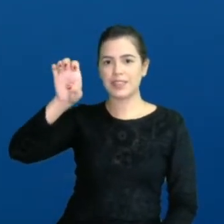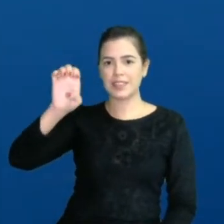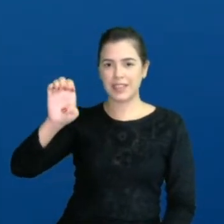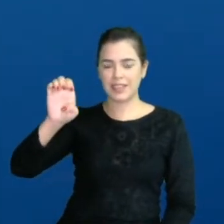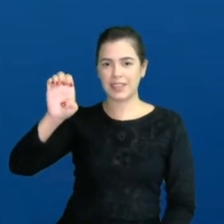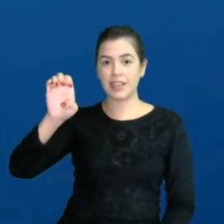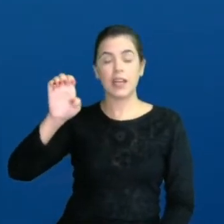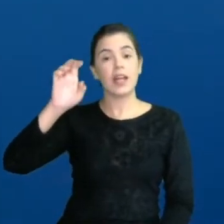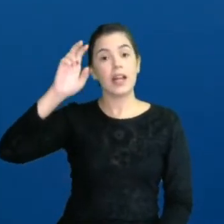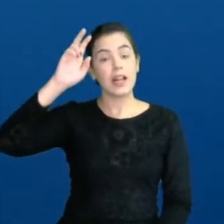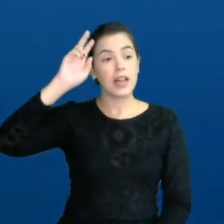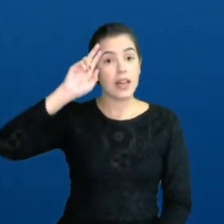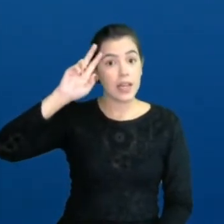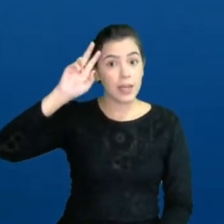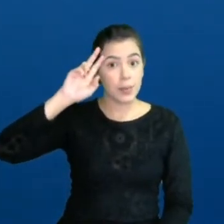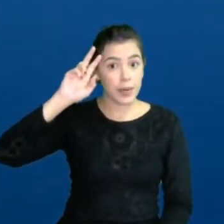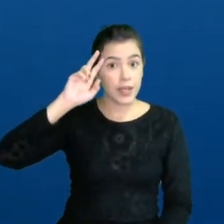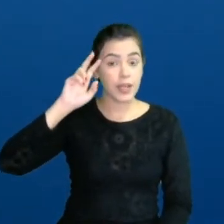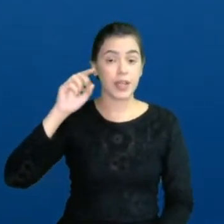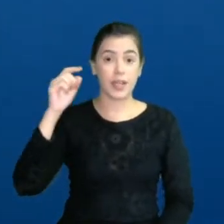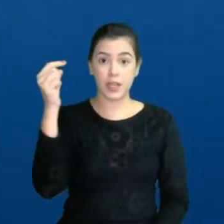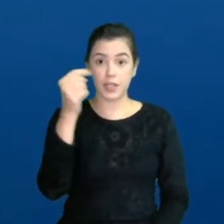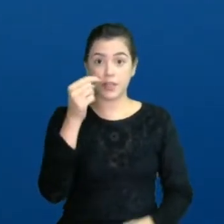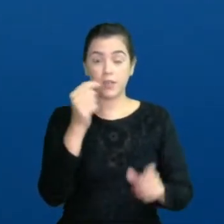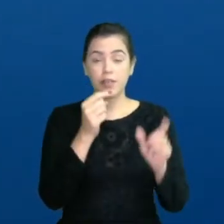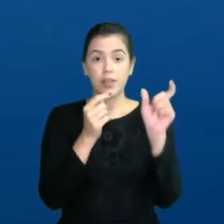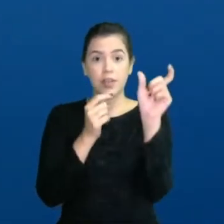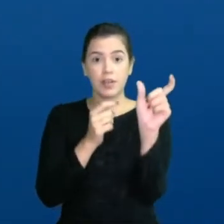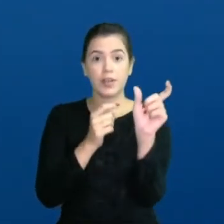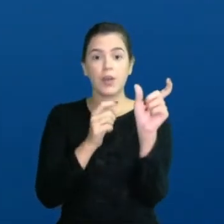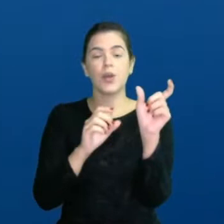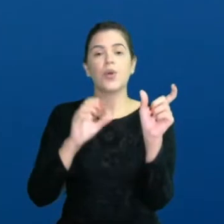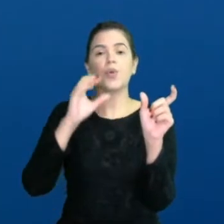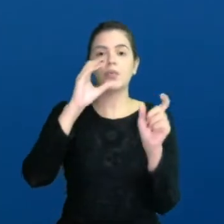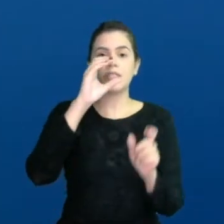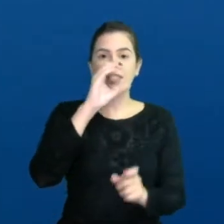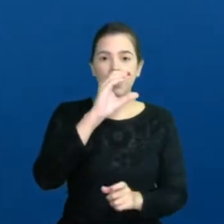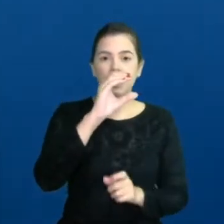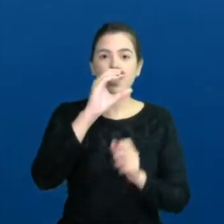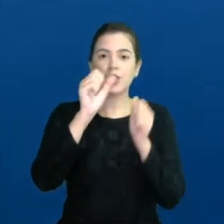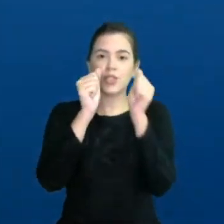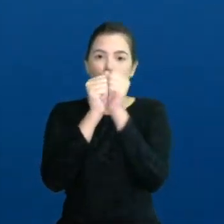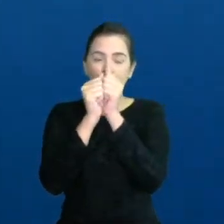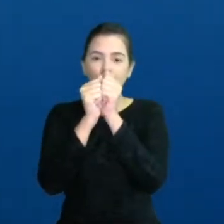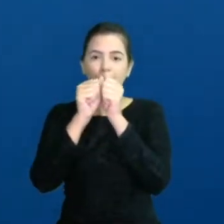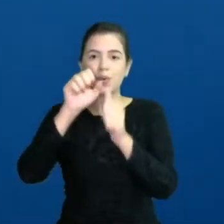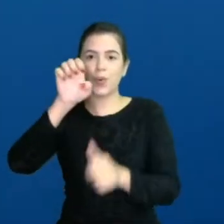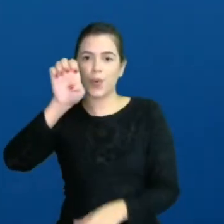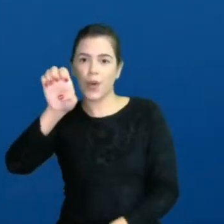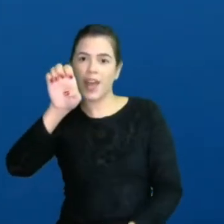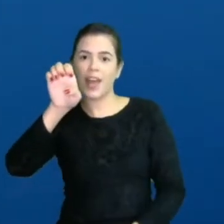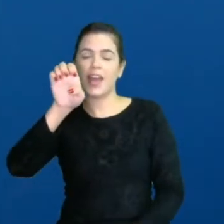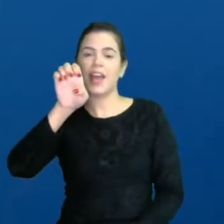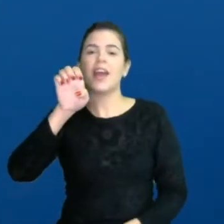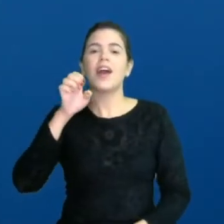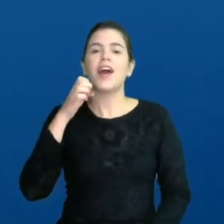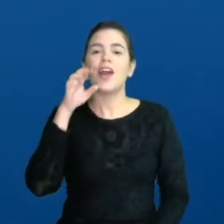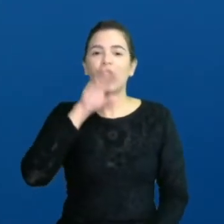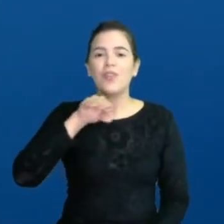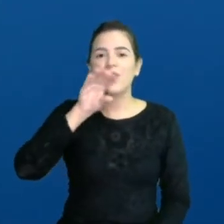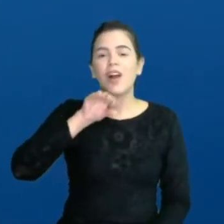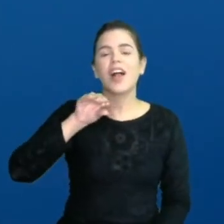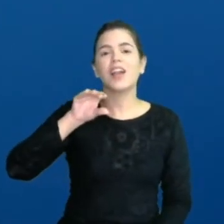a gente viu que o C, quando tá com E, tem o som da letrinha S, né? Isso mesmo, por isso que não fica doce,